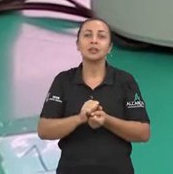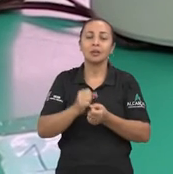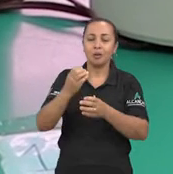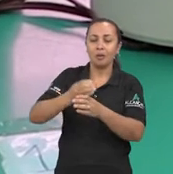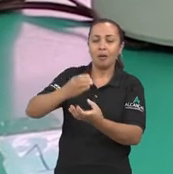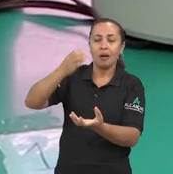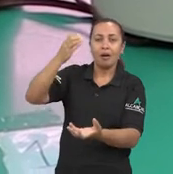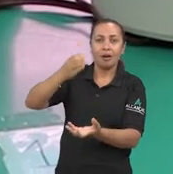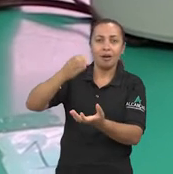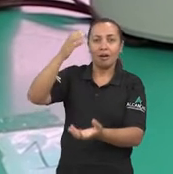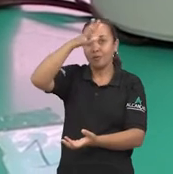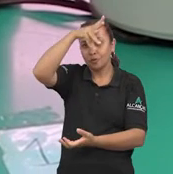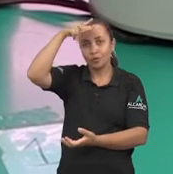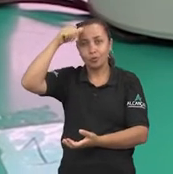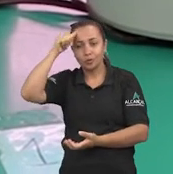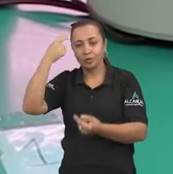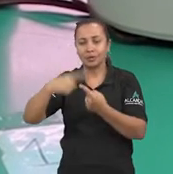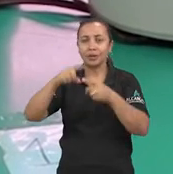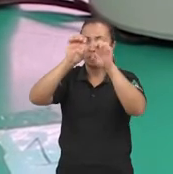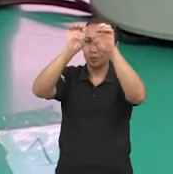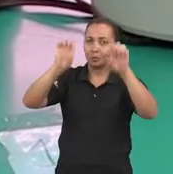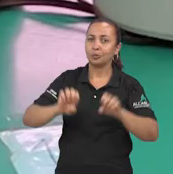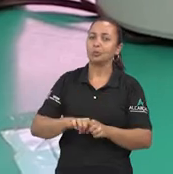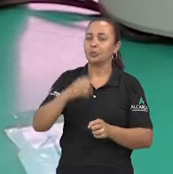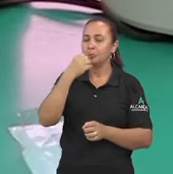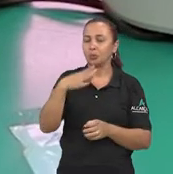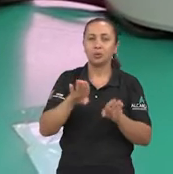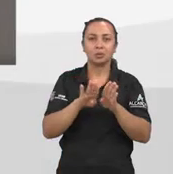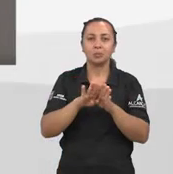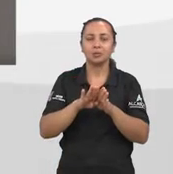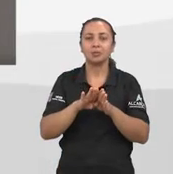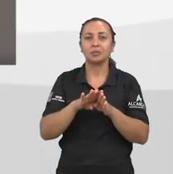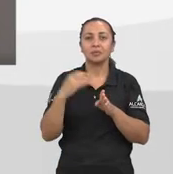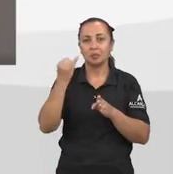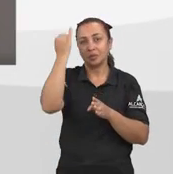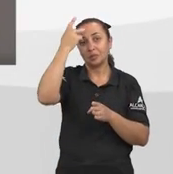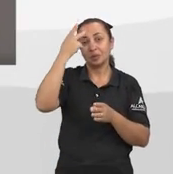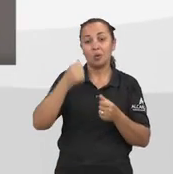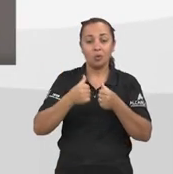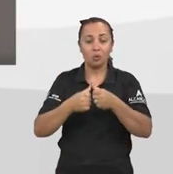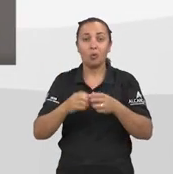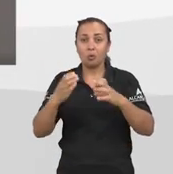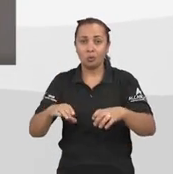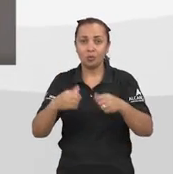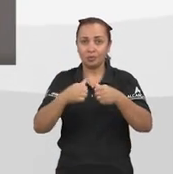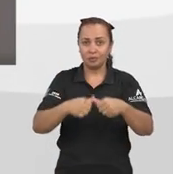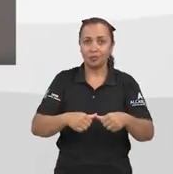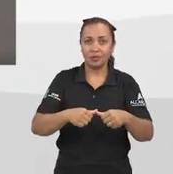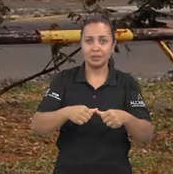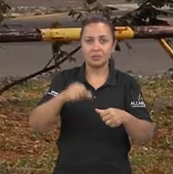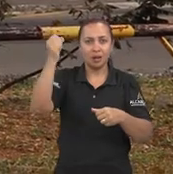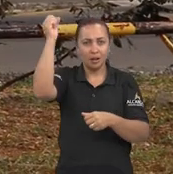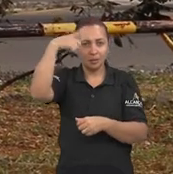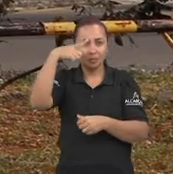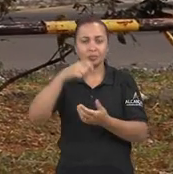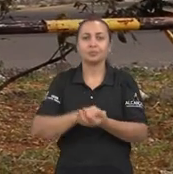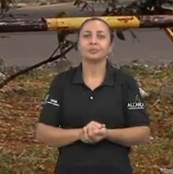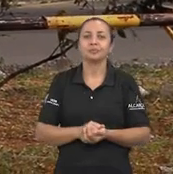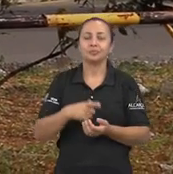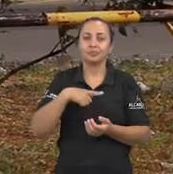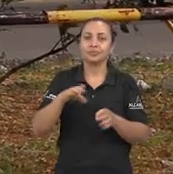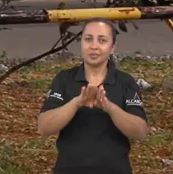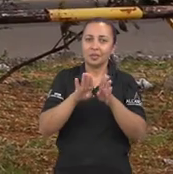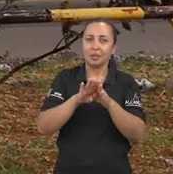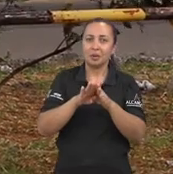garrafa PET que é uma uma estrutura importante para colocar no poste que é onde vai ficar localizado os lábios também a gente